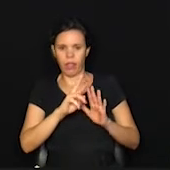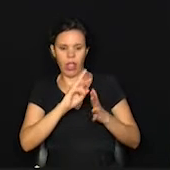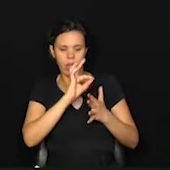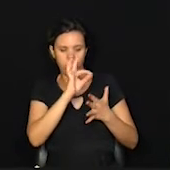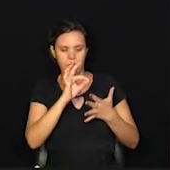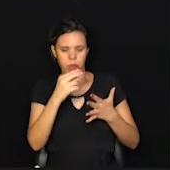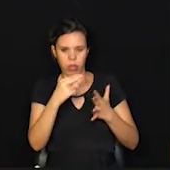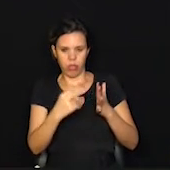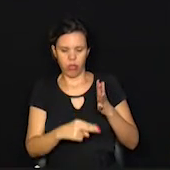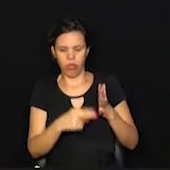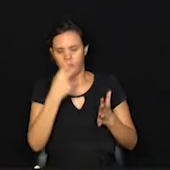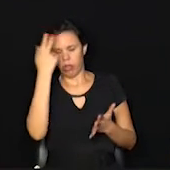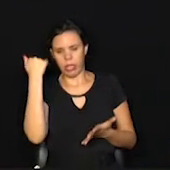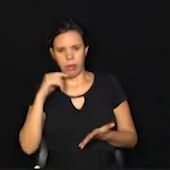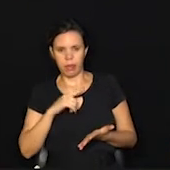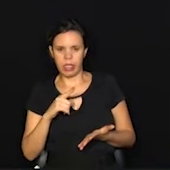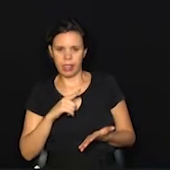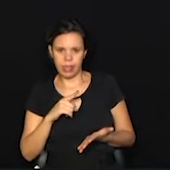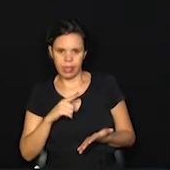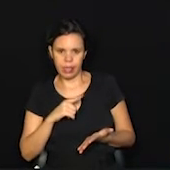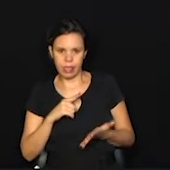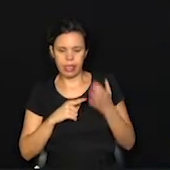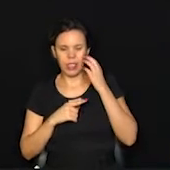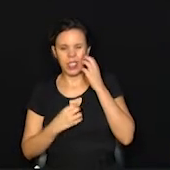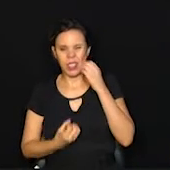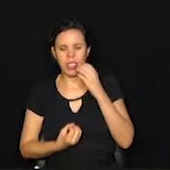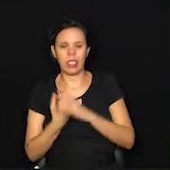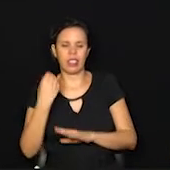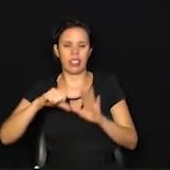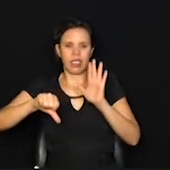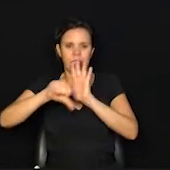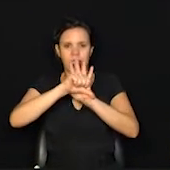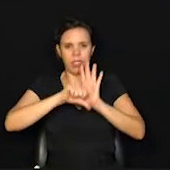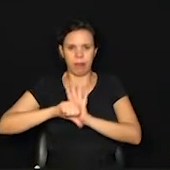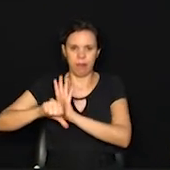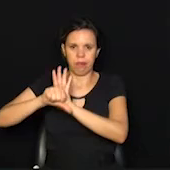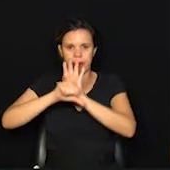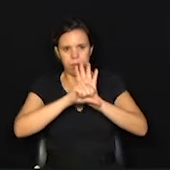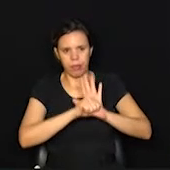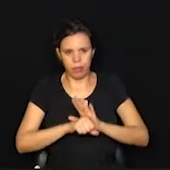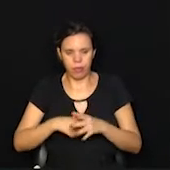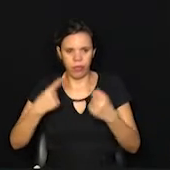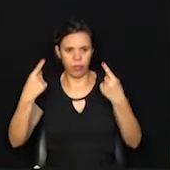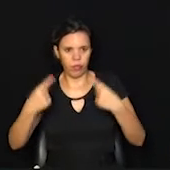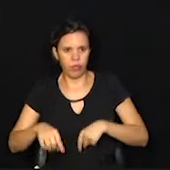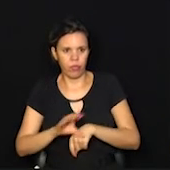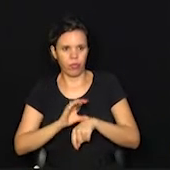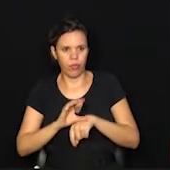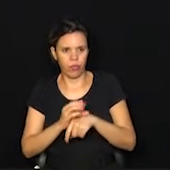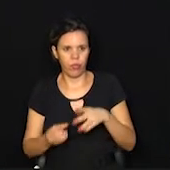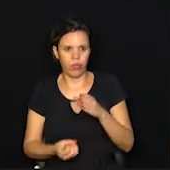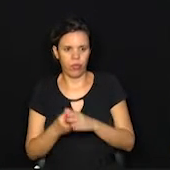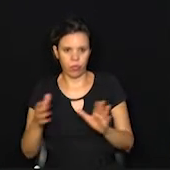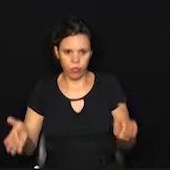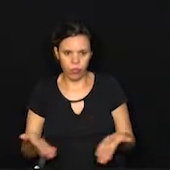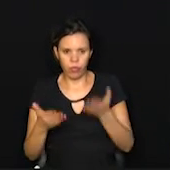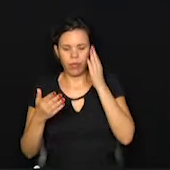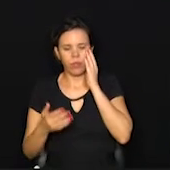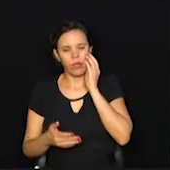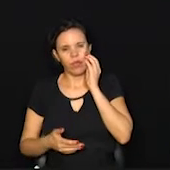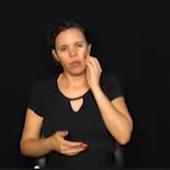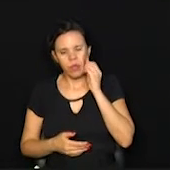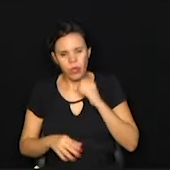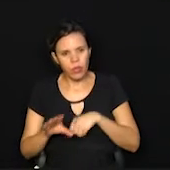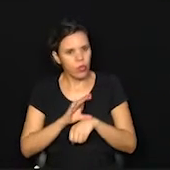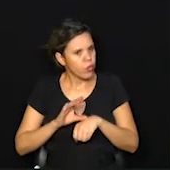toda sabia que estavam sendo cometido os crimes contra a própria constituição que eles haviam promulgado a